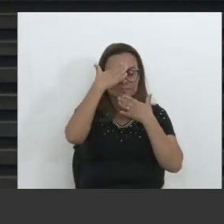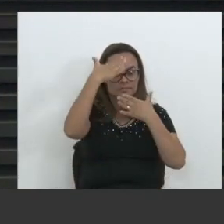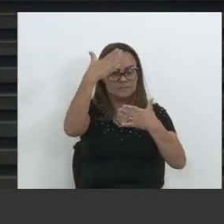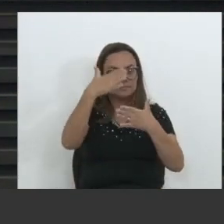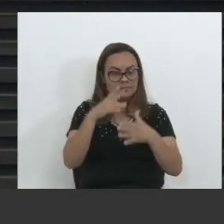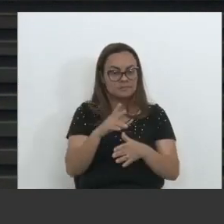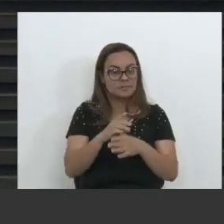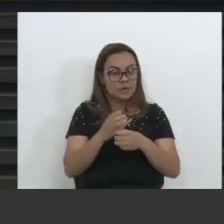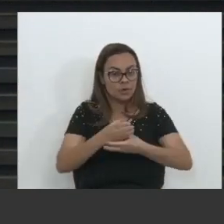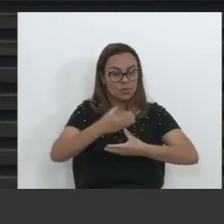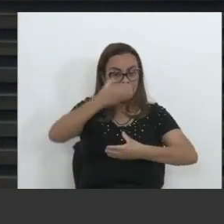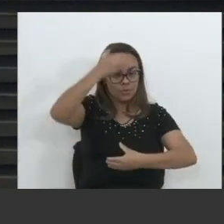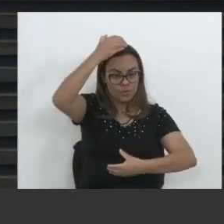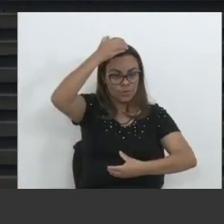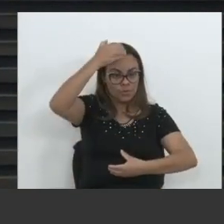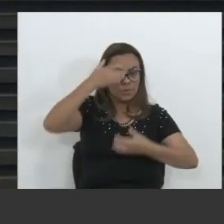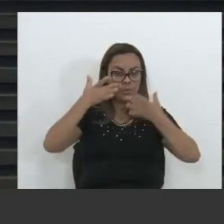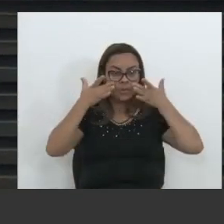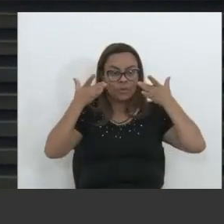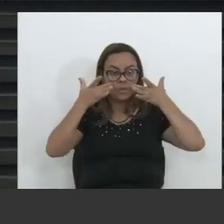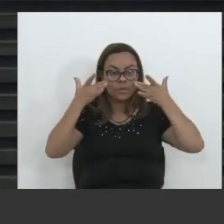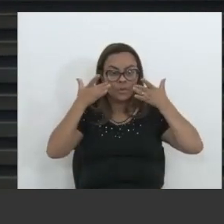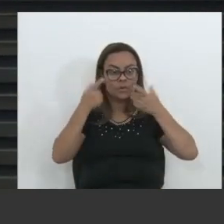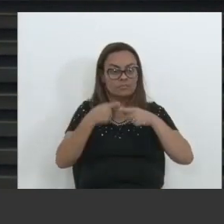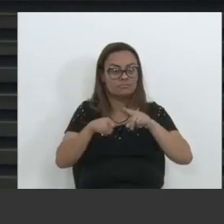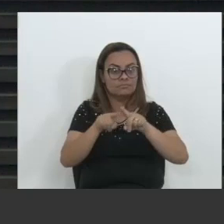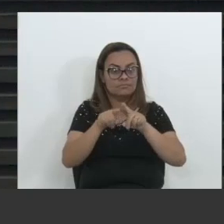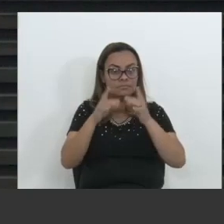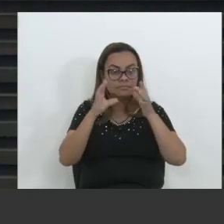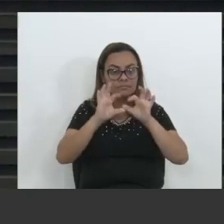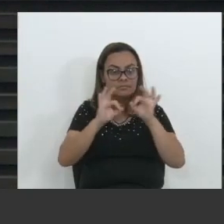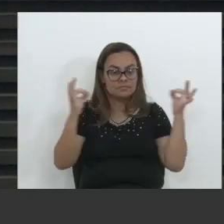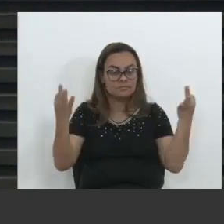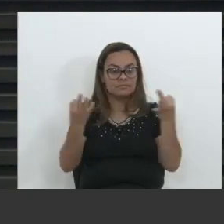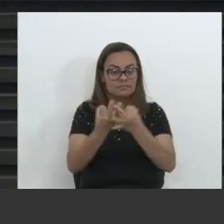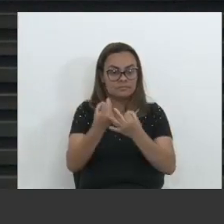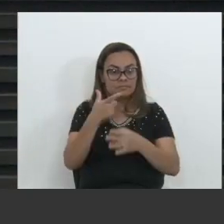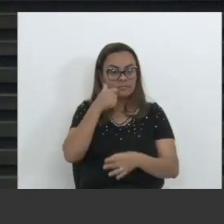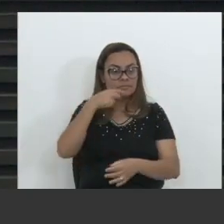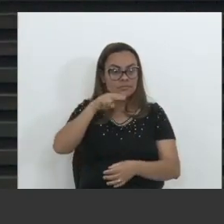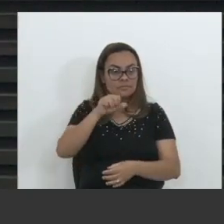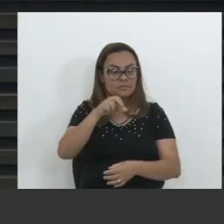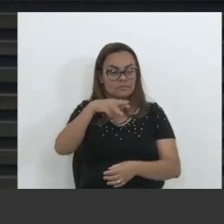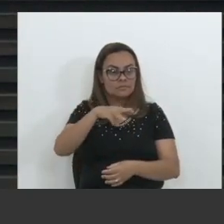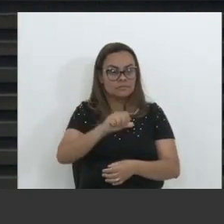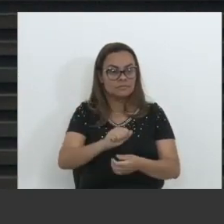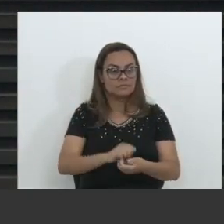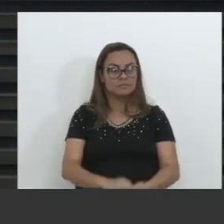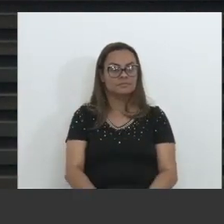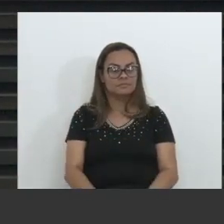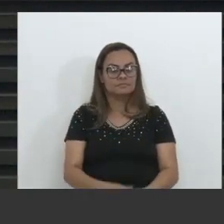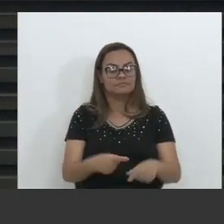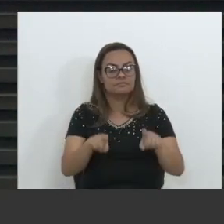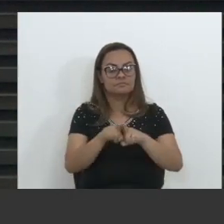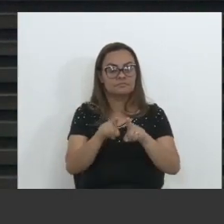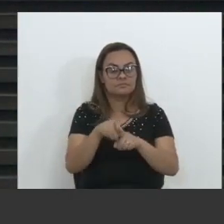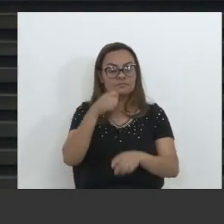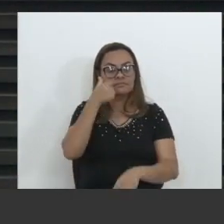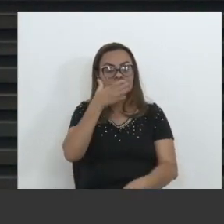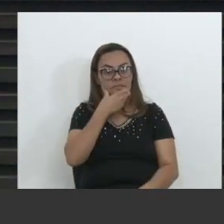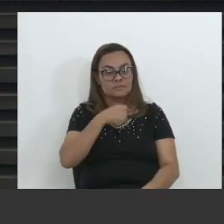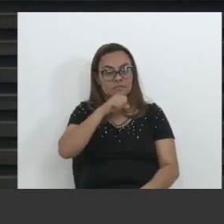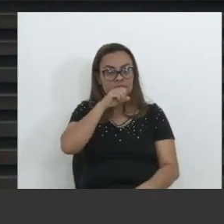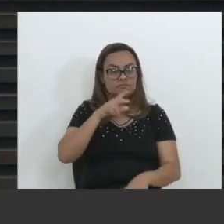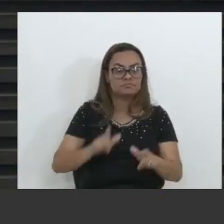damastor a minha família A minha esposa Norma meus filhos Clara e Yuri aos meus pais irmãos